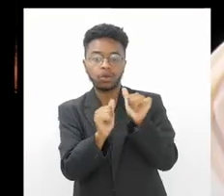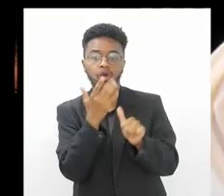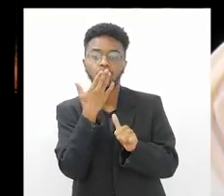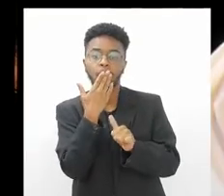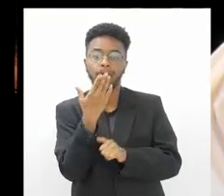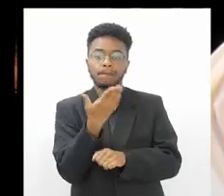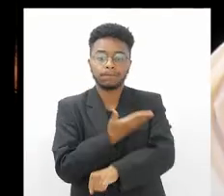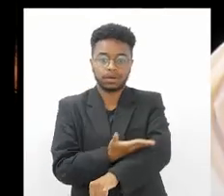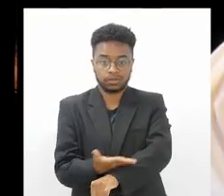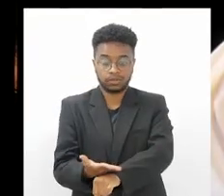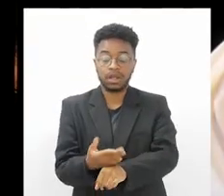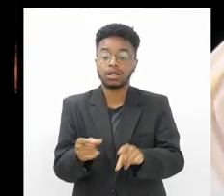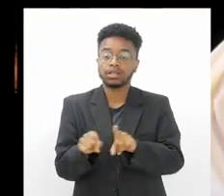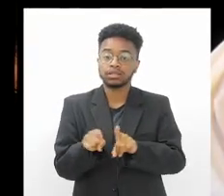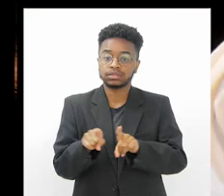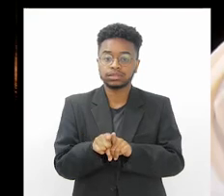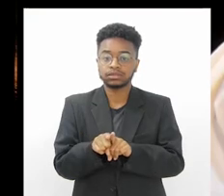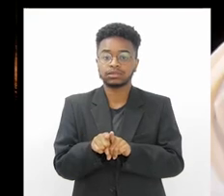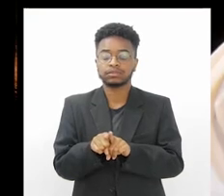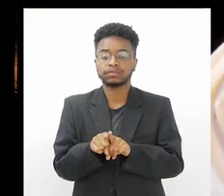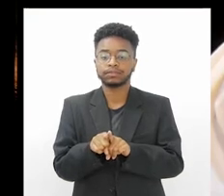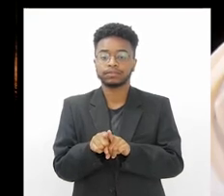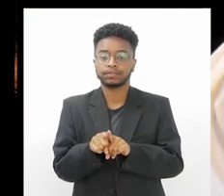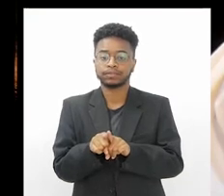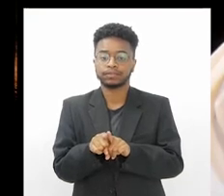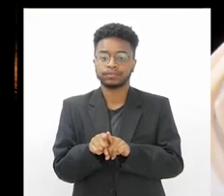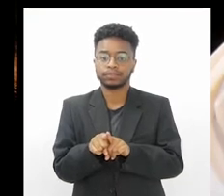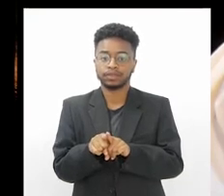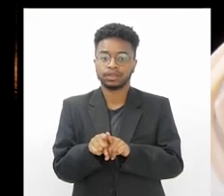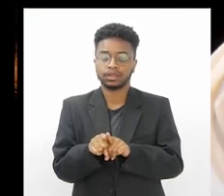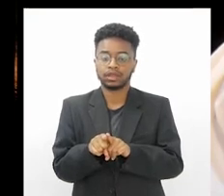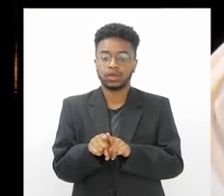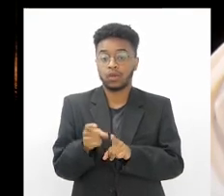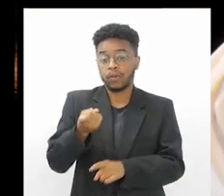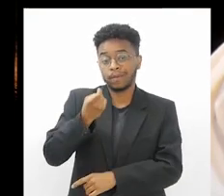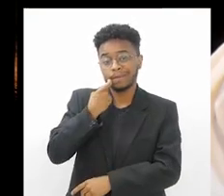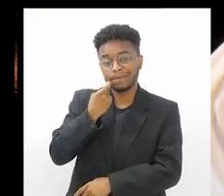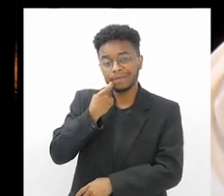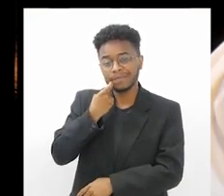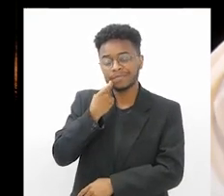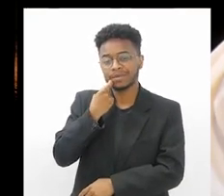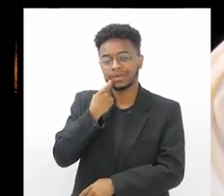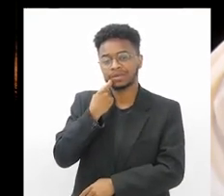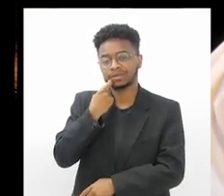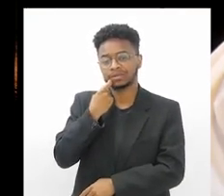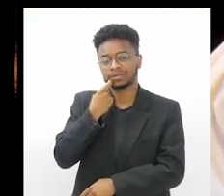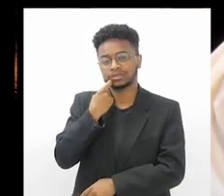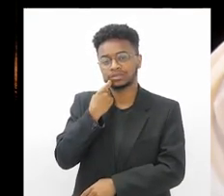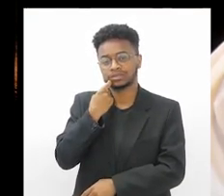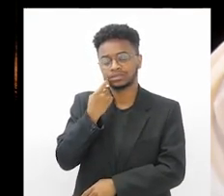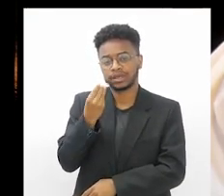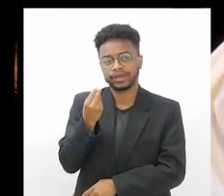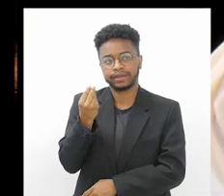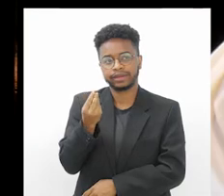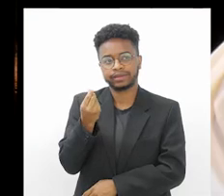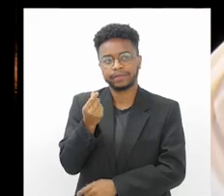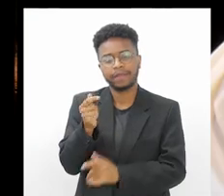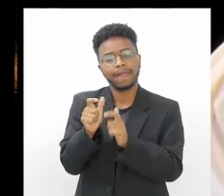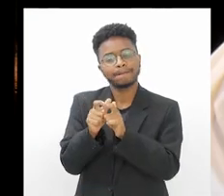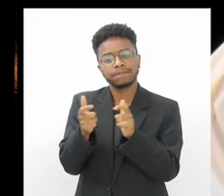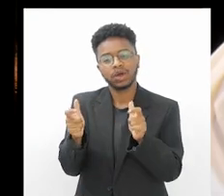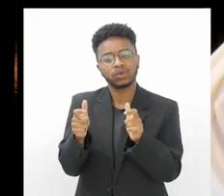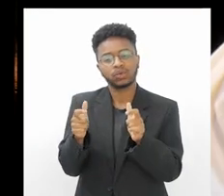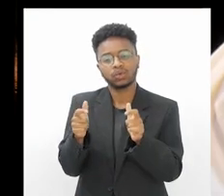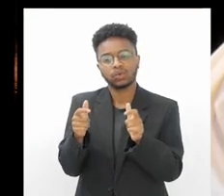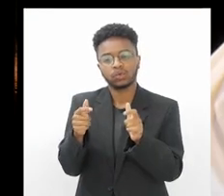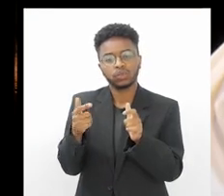dos corais. Além disso, a gente também tem que... os peixes, eles maioria